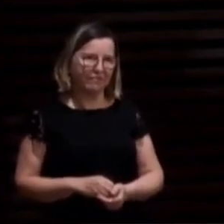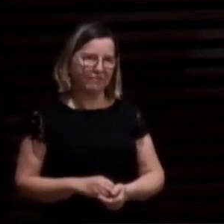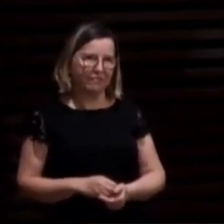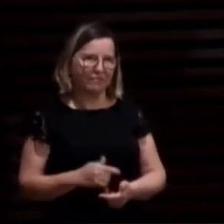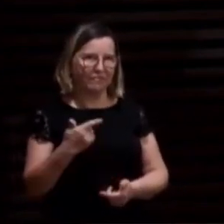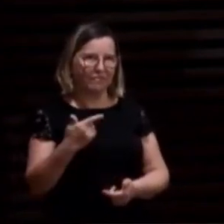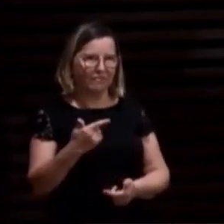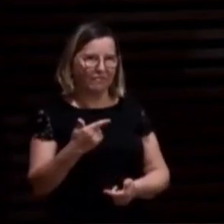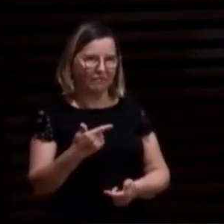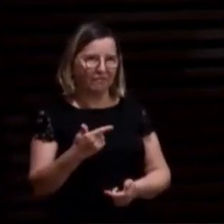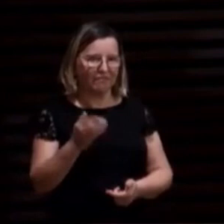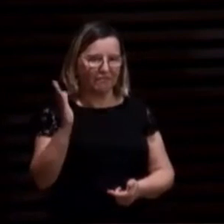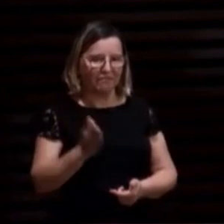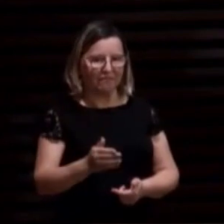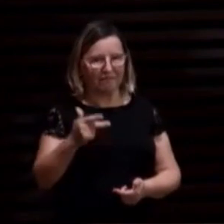2/3